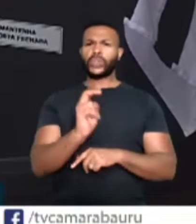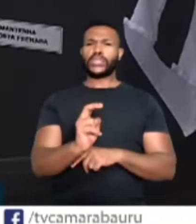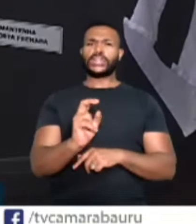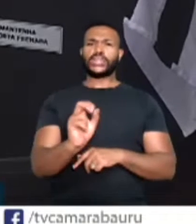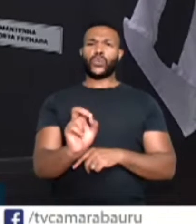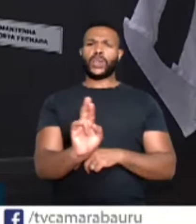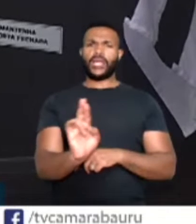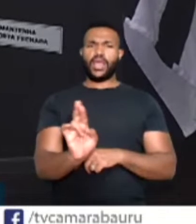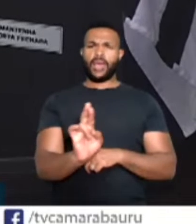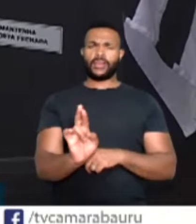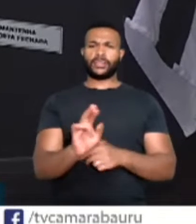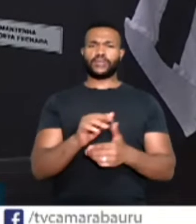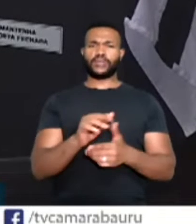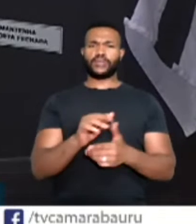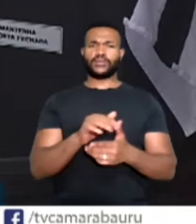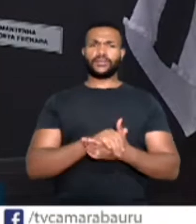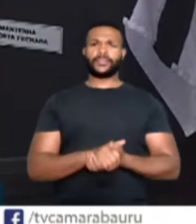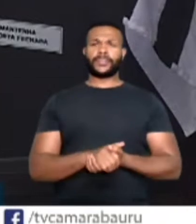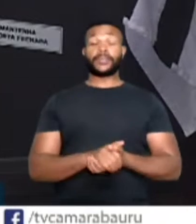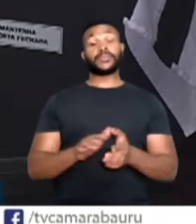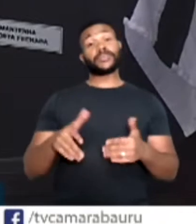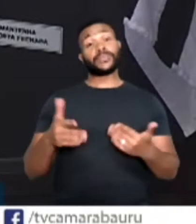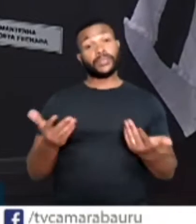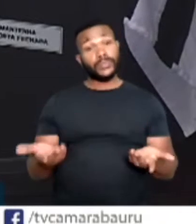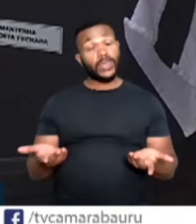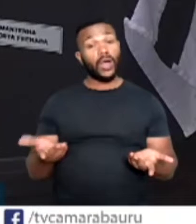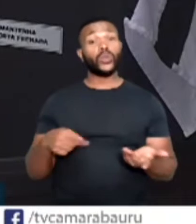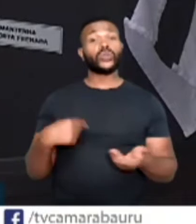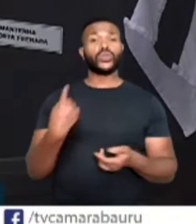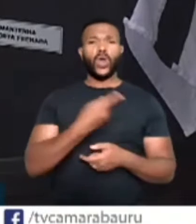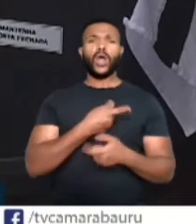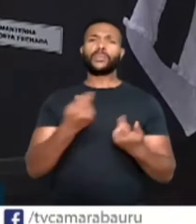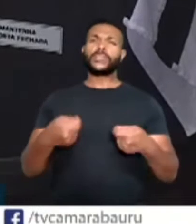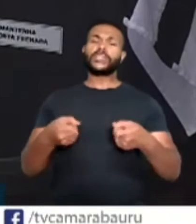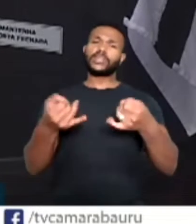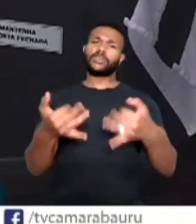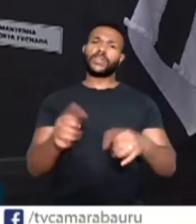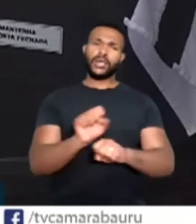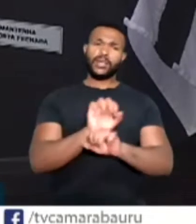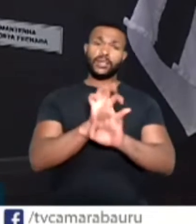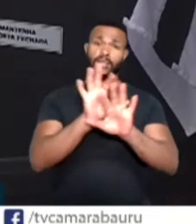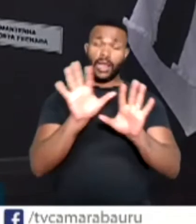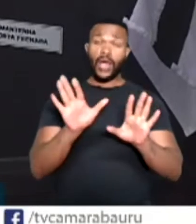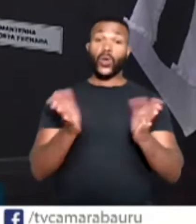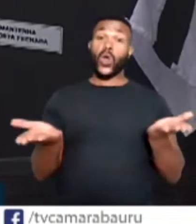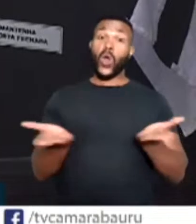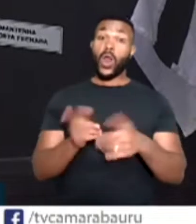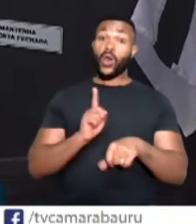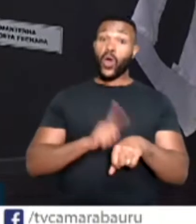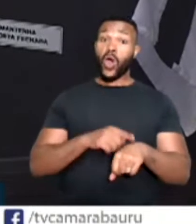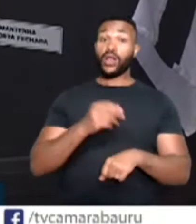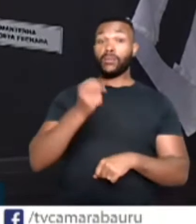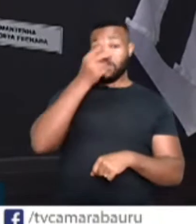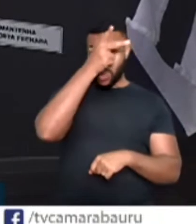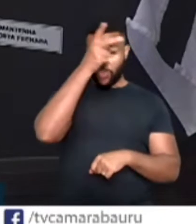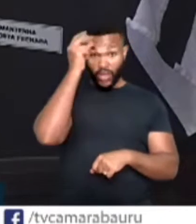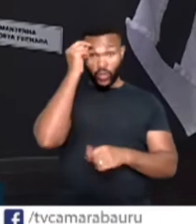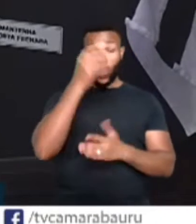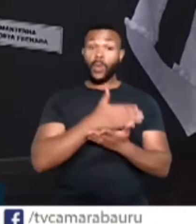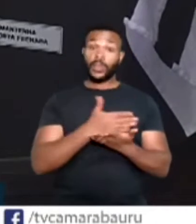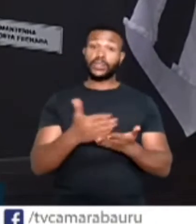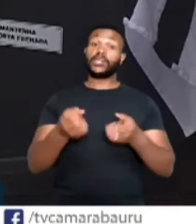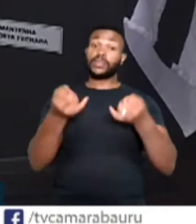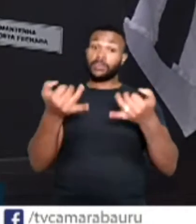tonelagem. Então, muitas coisas nós temos que esclarecer. E acho que está na hora do prefeito começar a esclarecer também. Eu acho